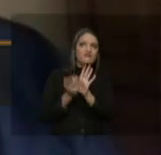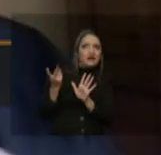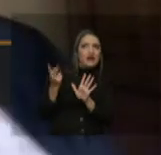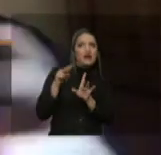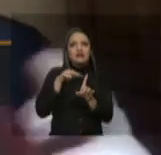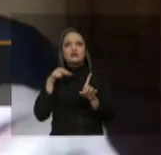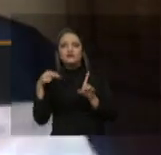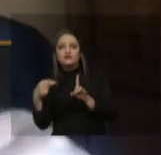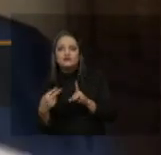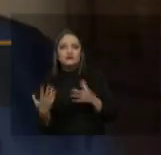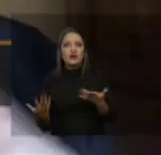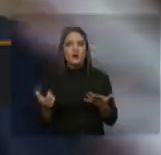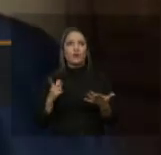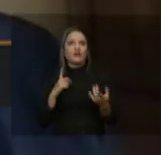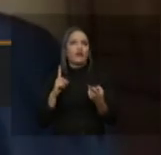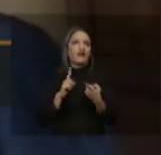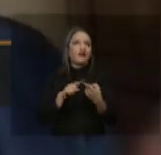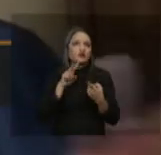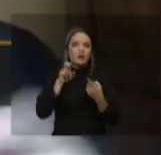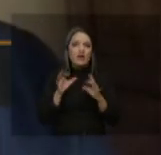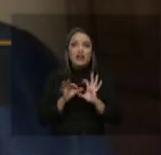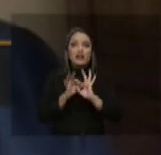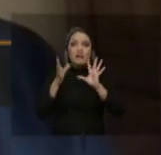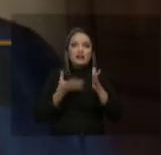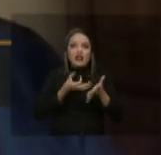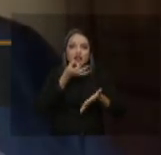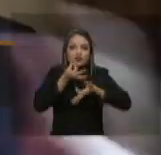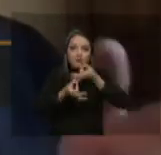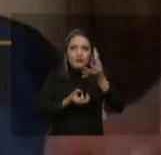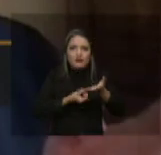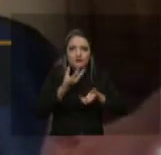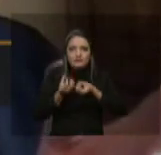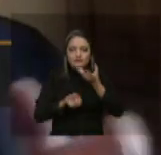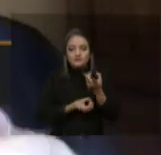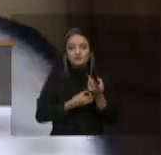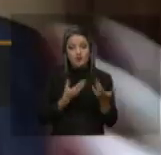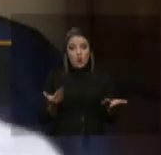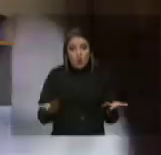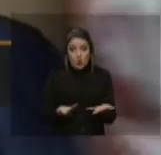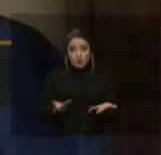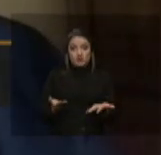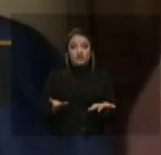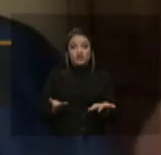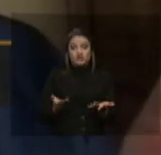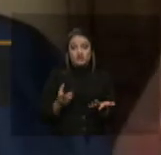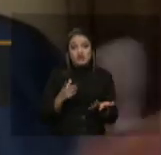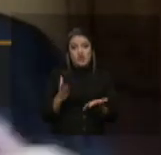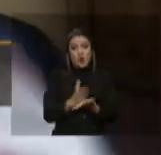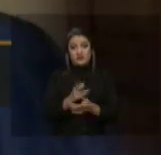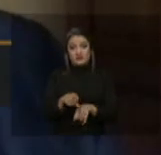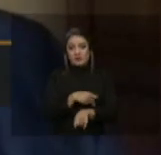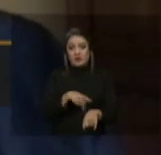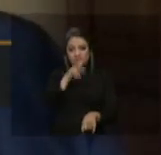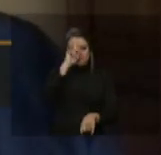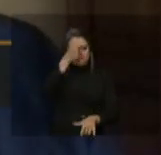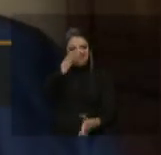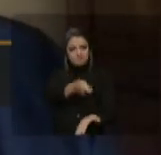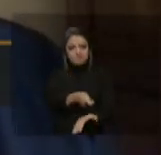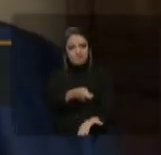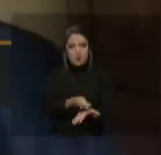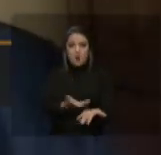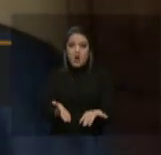exemplo comporta faceta da liberdade de expressão é nós sabemos hoje que países totalitários e infelizmente não